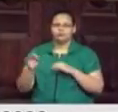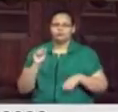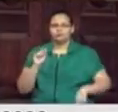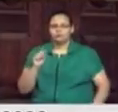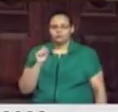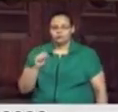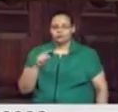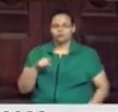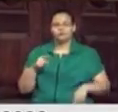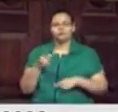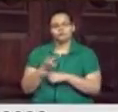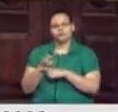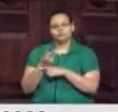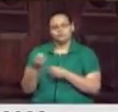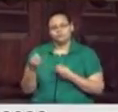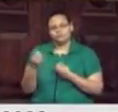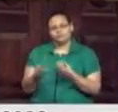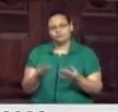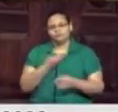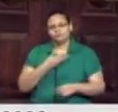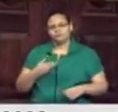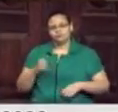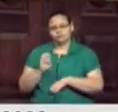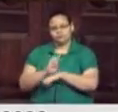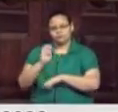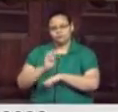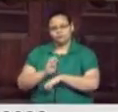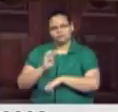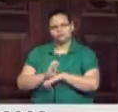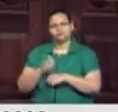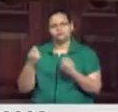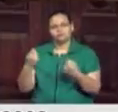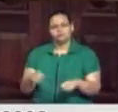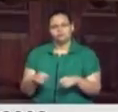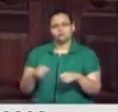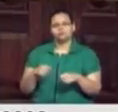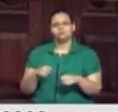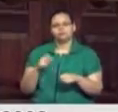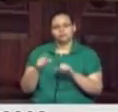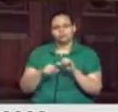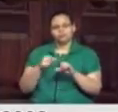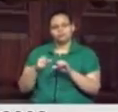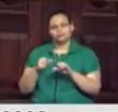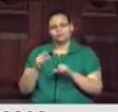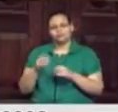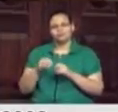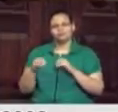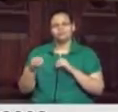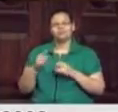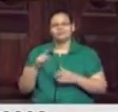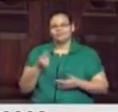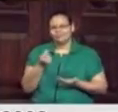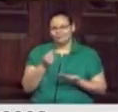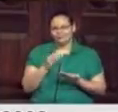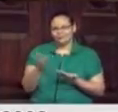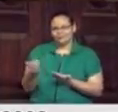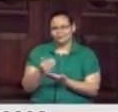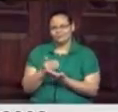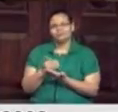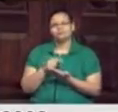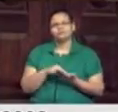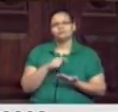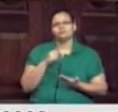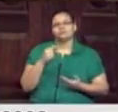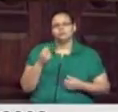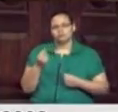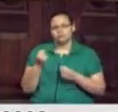que buscava dar ao governo do Estado a possibilidade de remanejar e utilizar fundos, não só do Poder Executivo como de